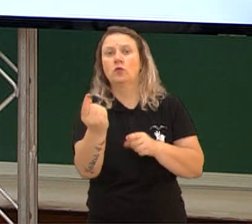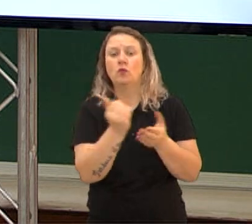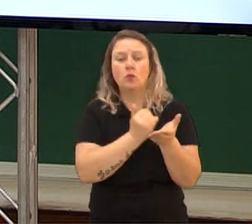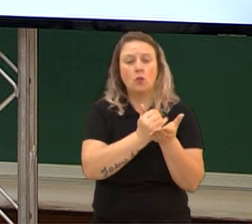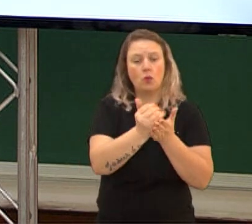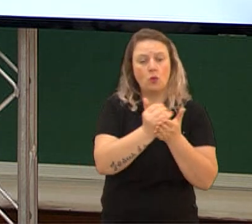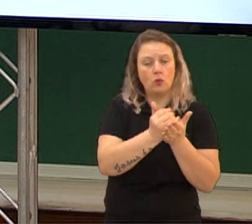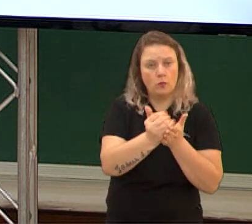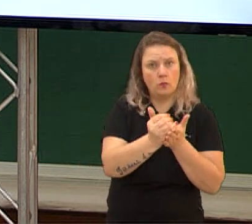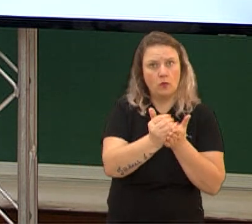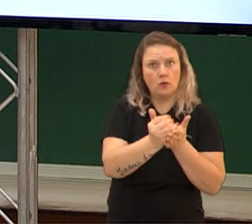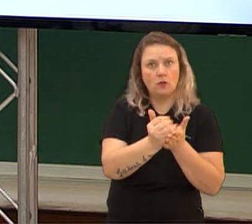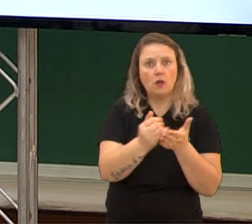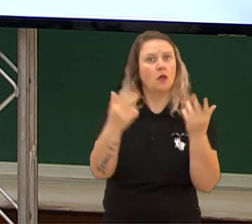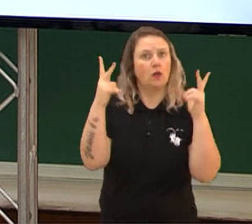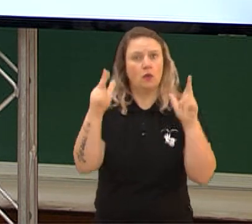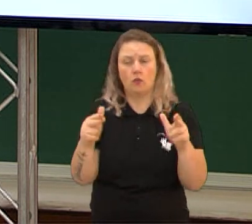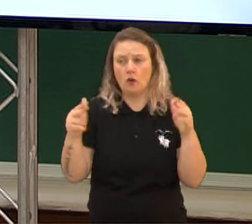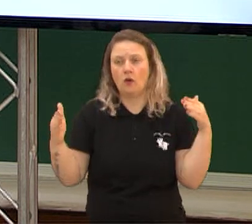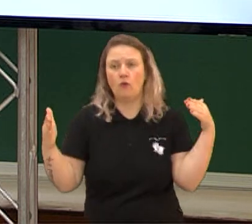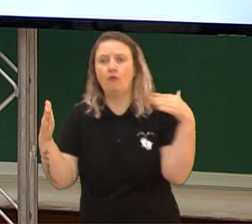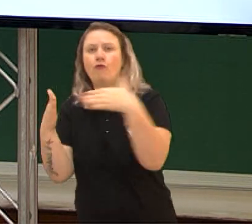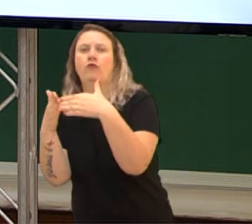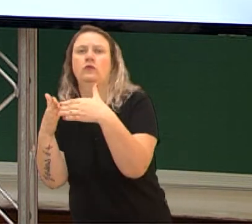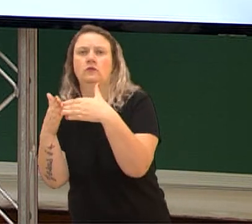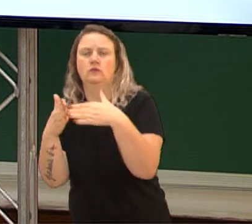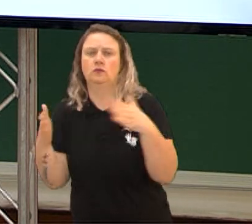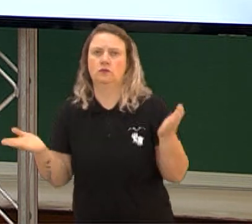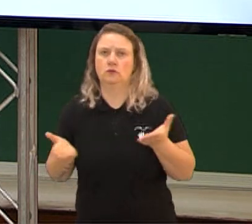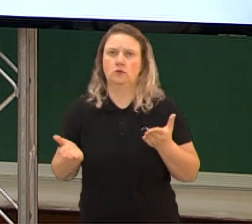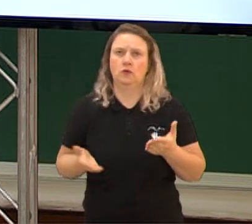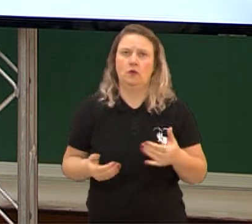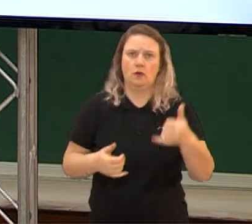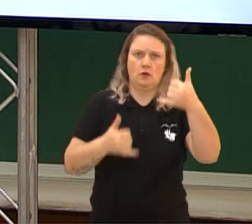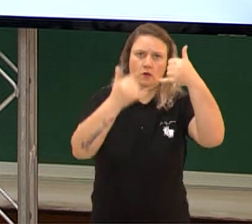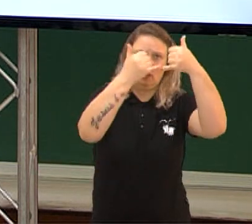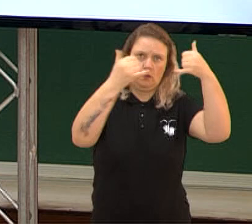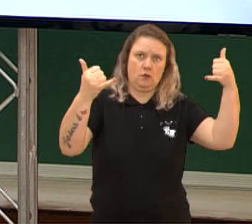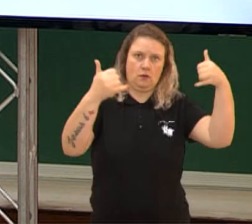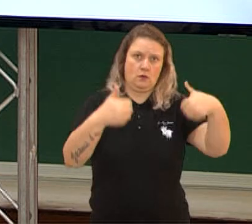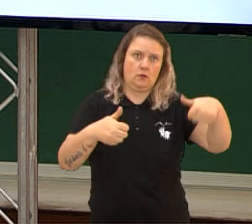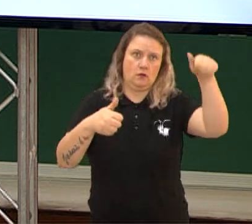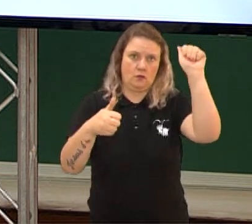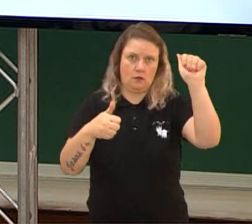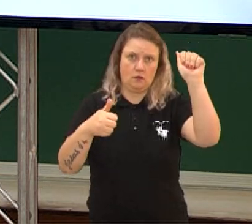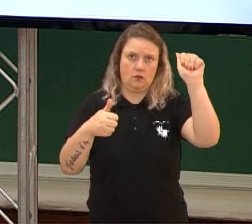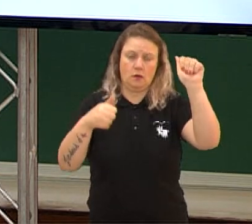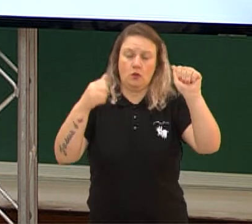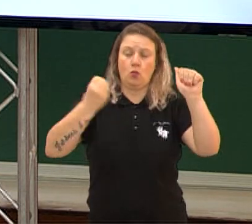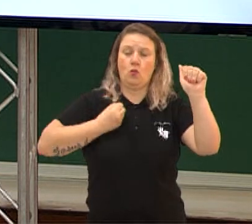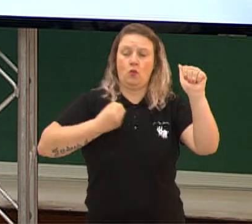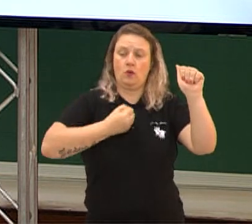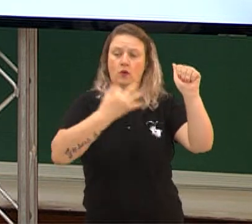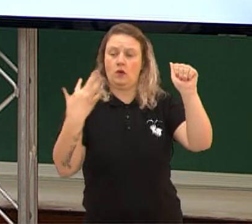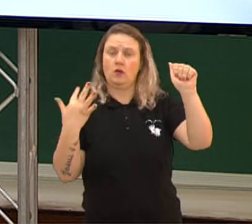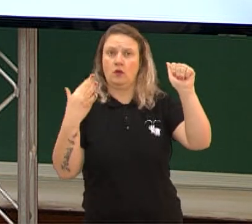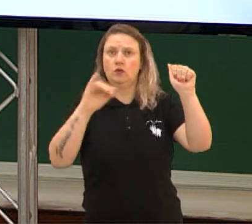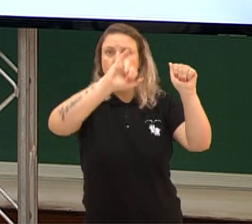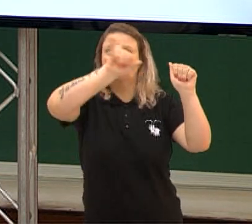é igual ao que você faz no final, tá bom? Linha de A pelos elementos da Jésima coluna de